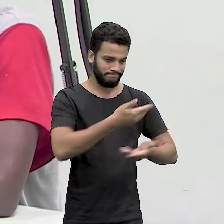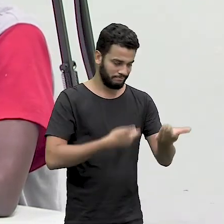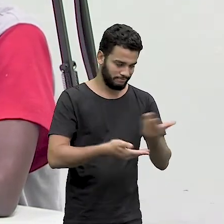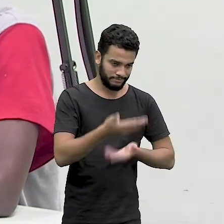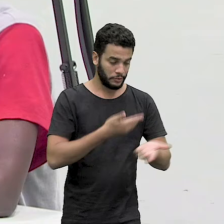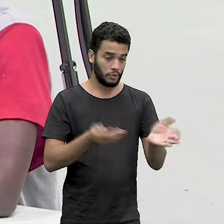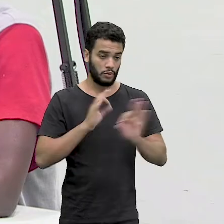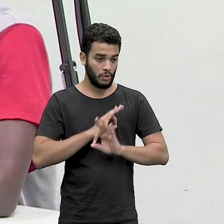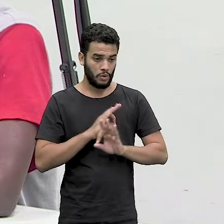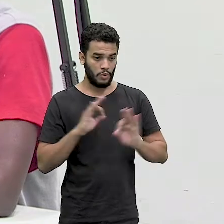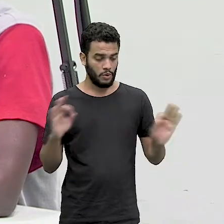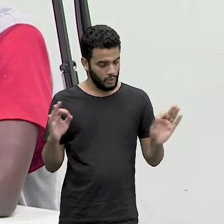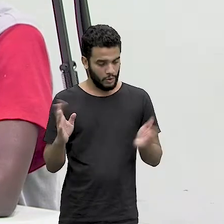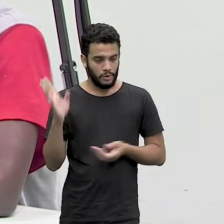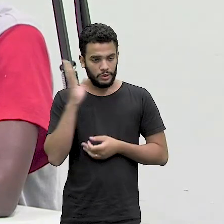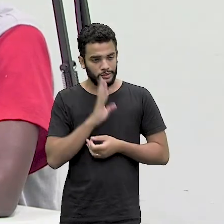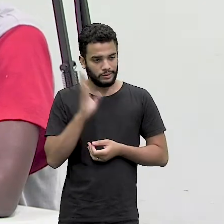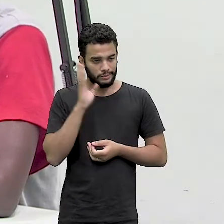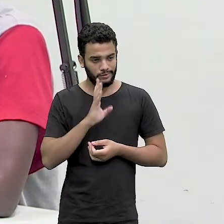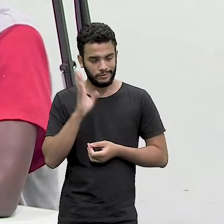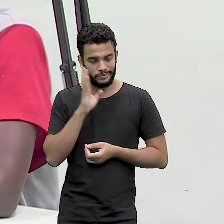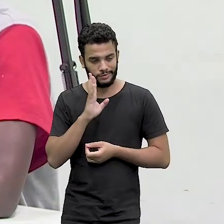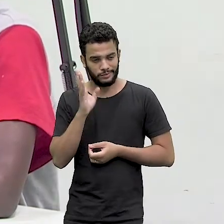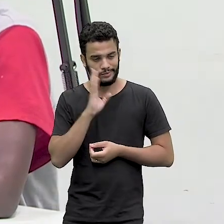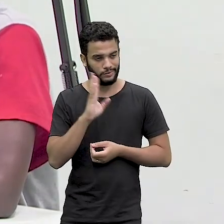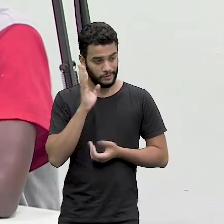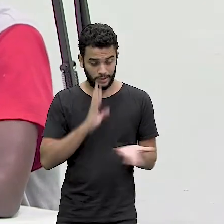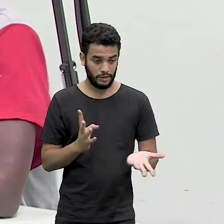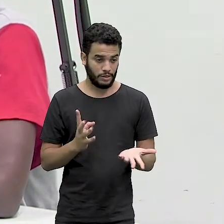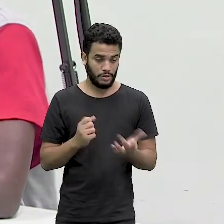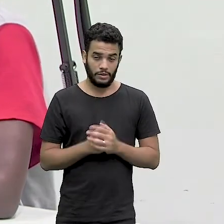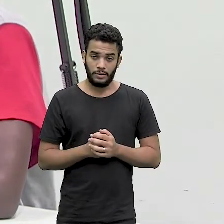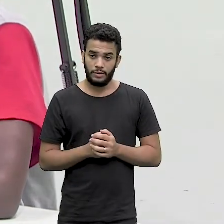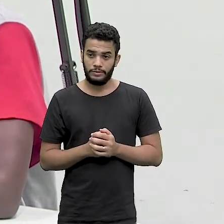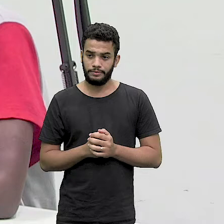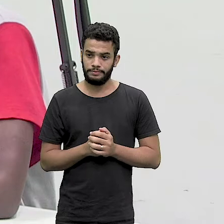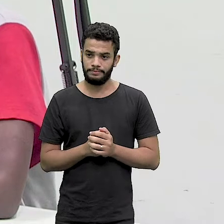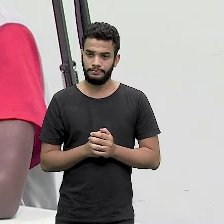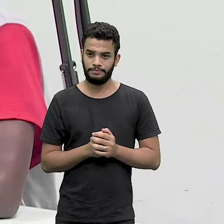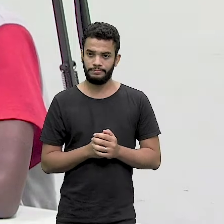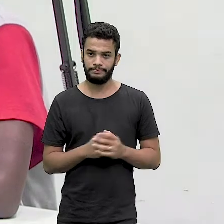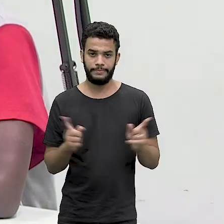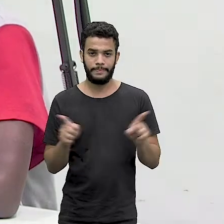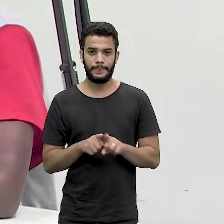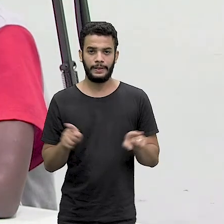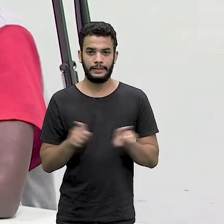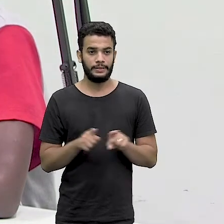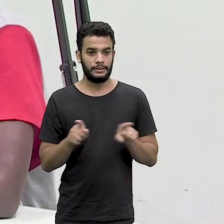colaboração aqui, falando sobre globalização e consumismo, bate-papo fenomenal, maravilhoso. Eu creio que ele foi